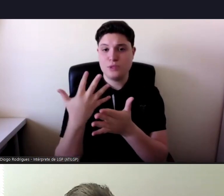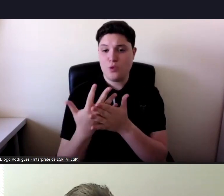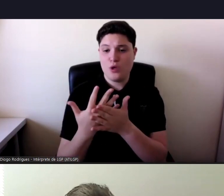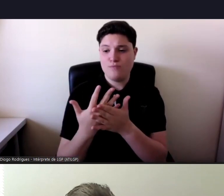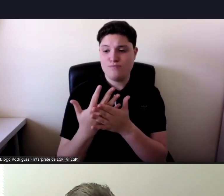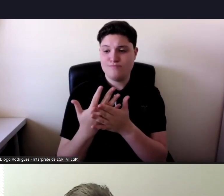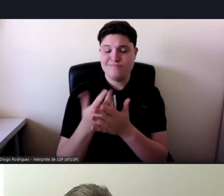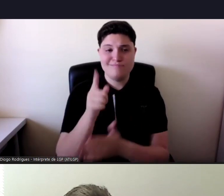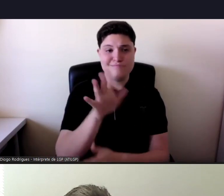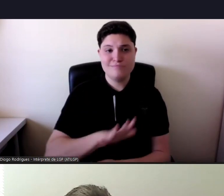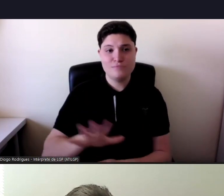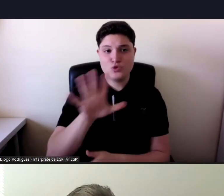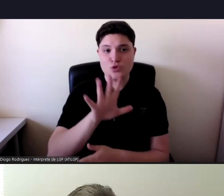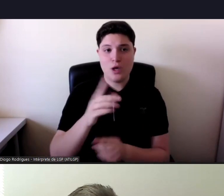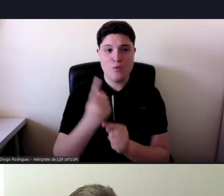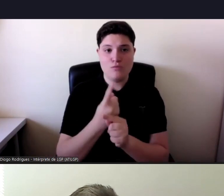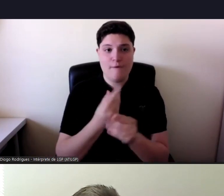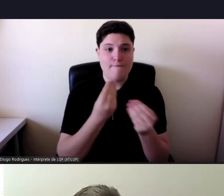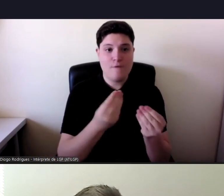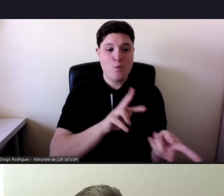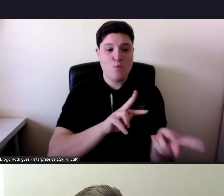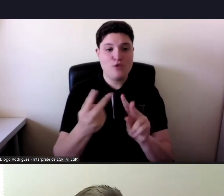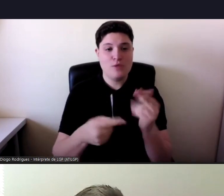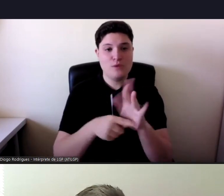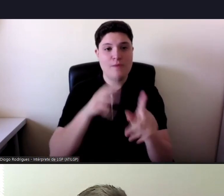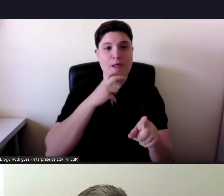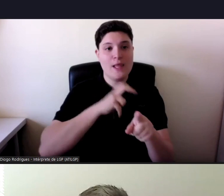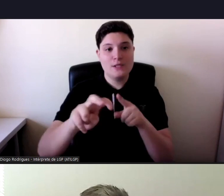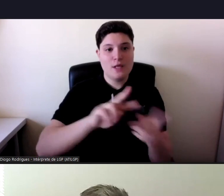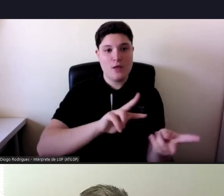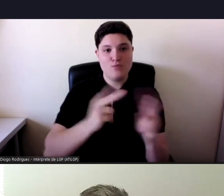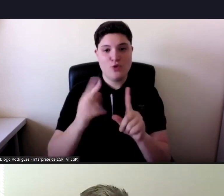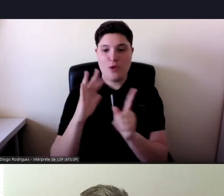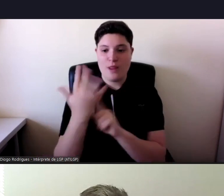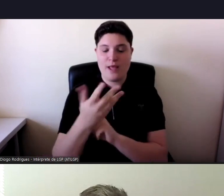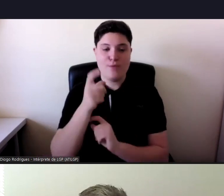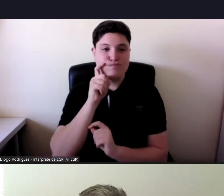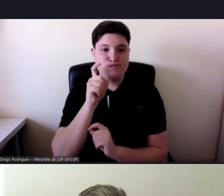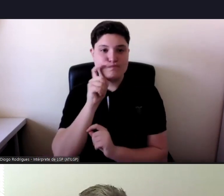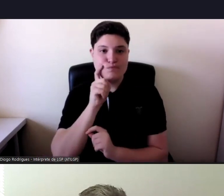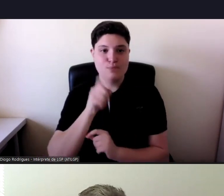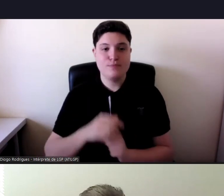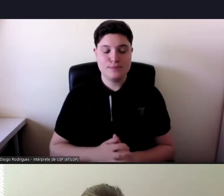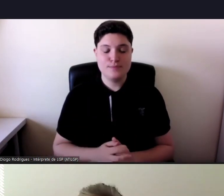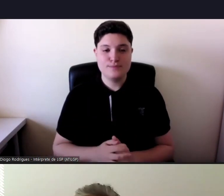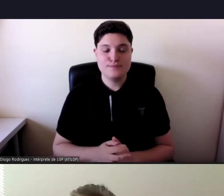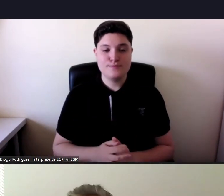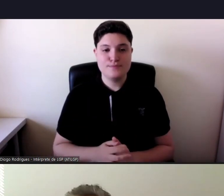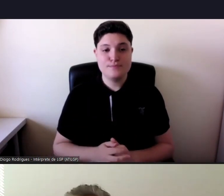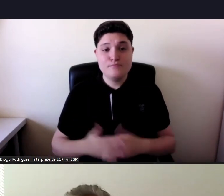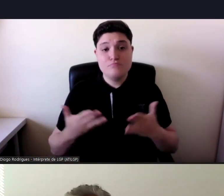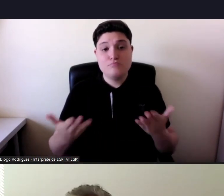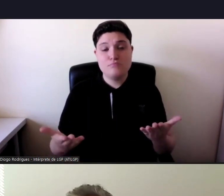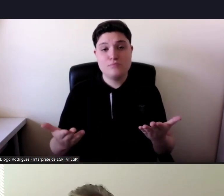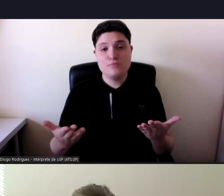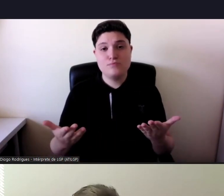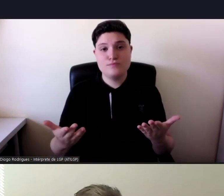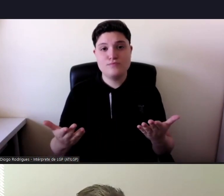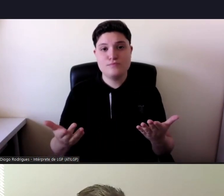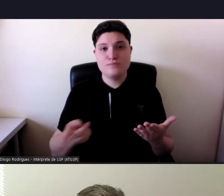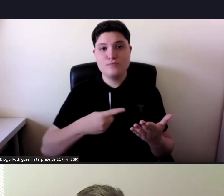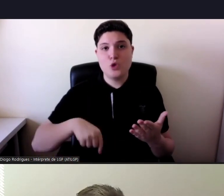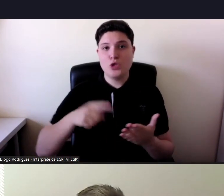nacionais no âmbito da transição energética e da transformação digital. No mesmo sentido, foi também